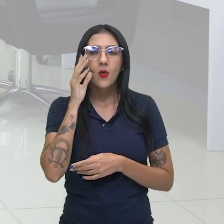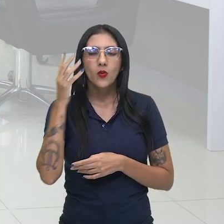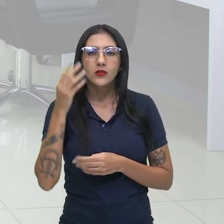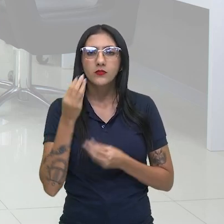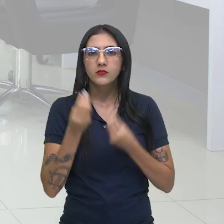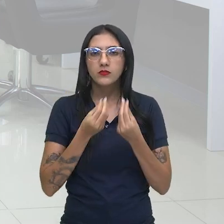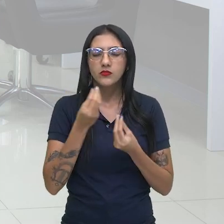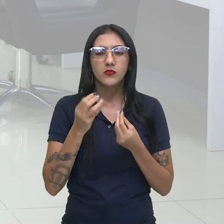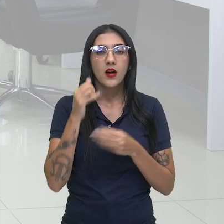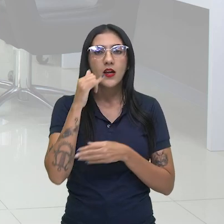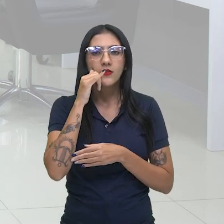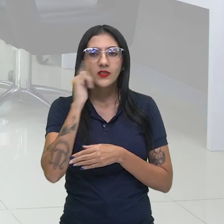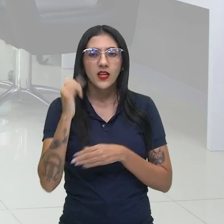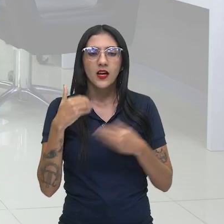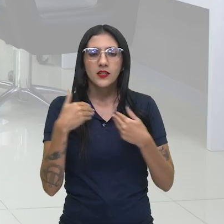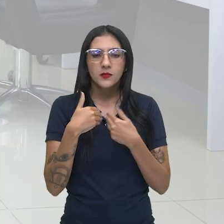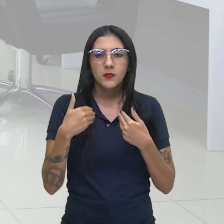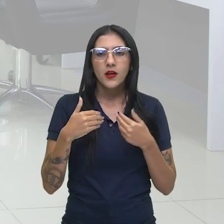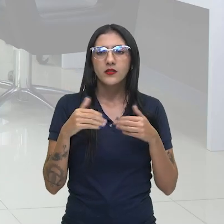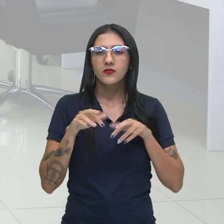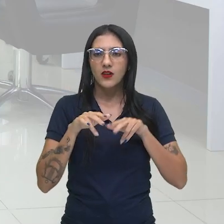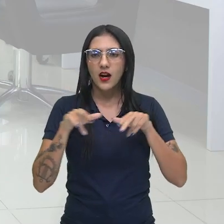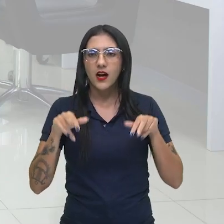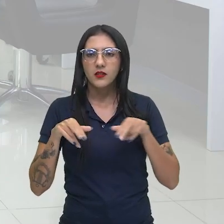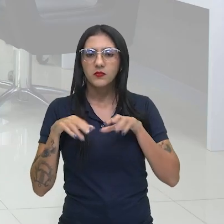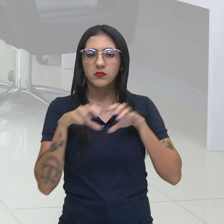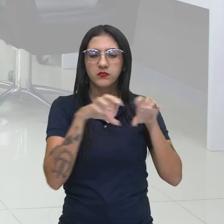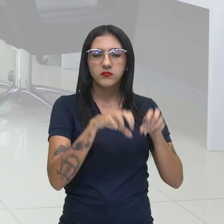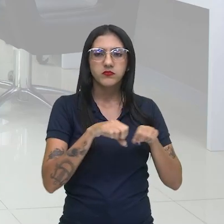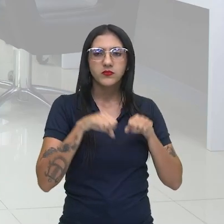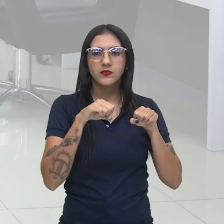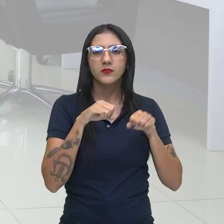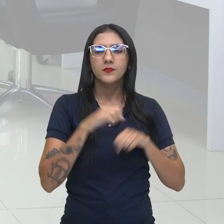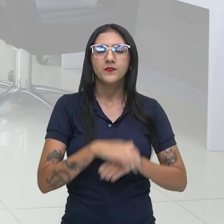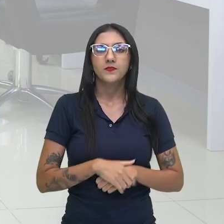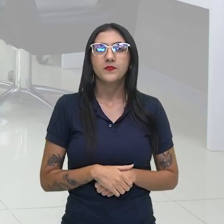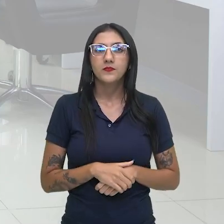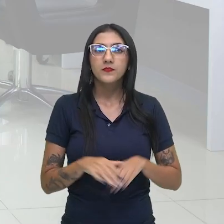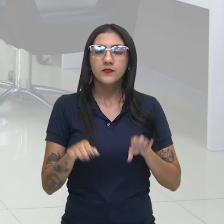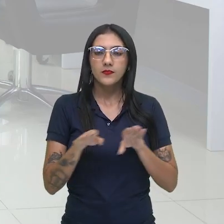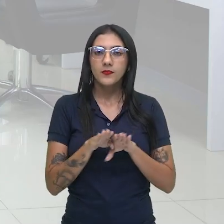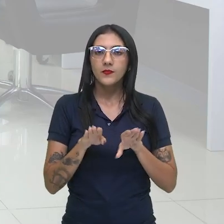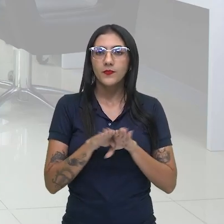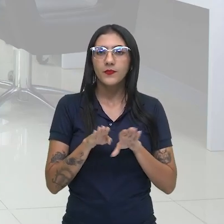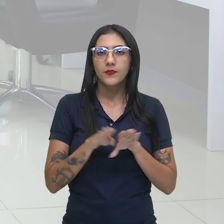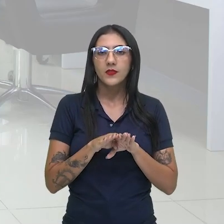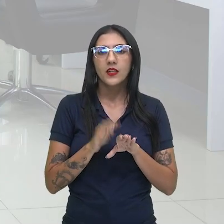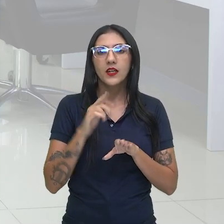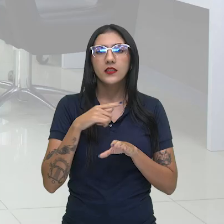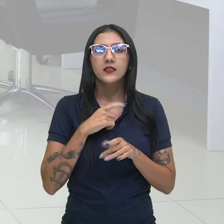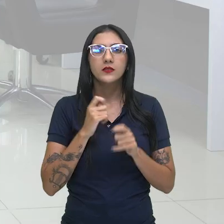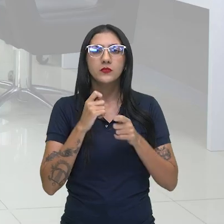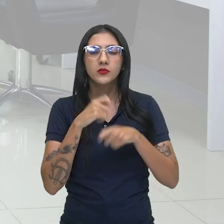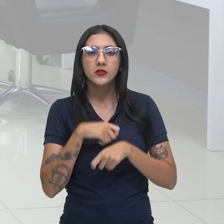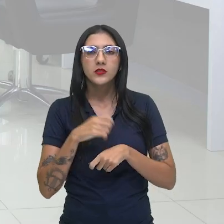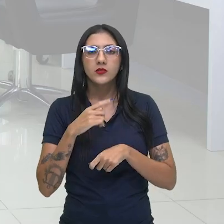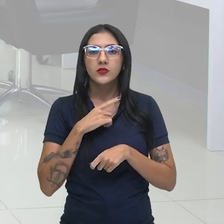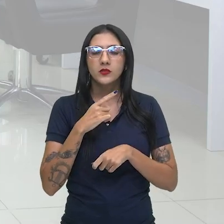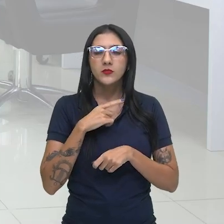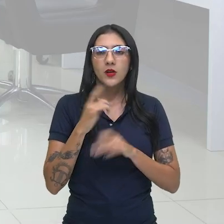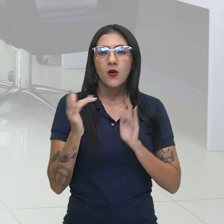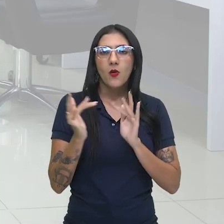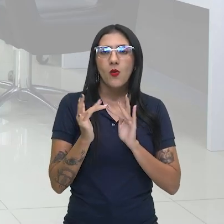espantar predadores, ele serve também para trazer para